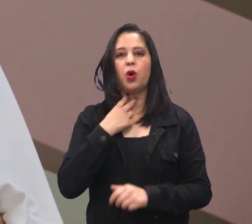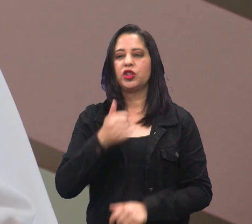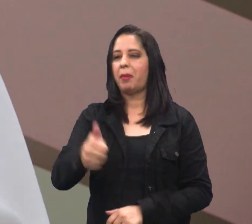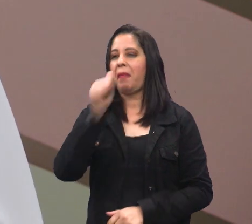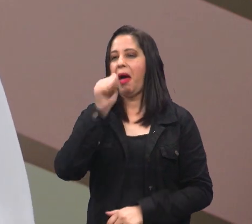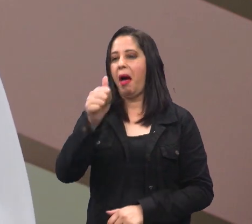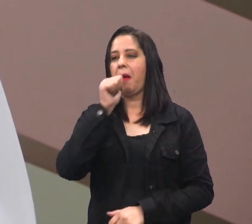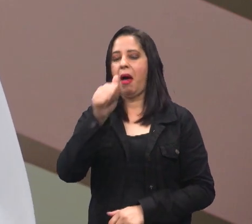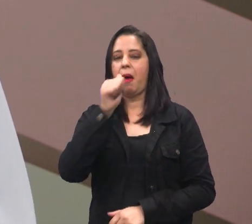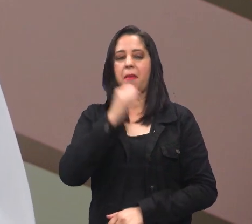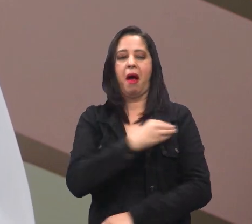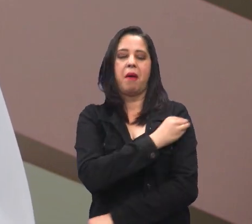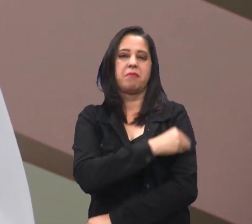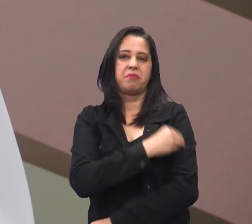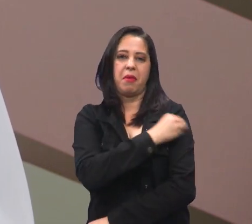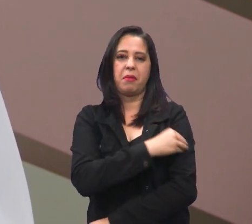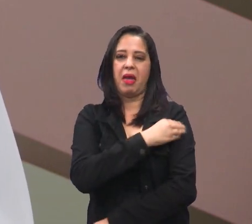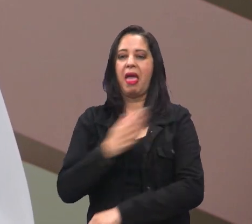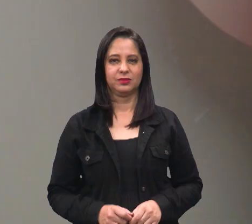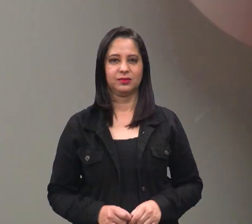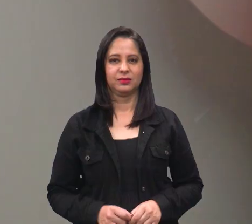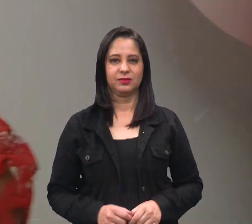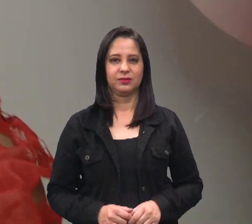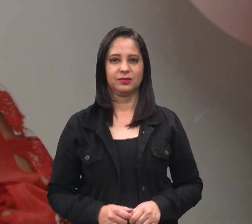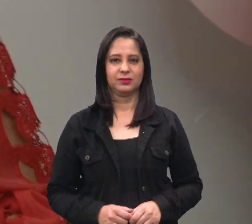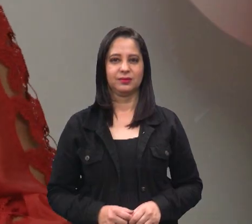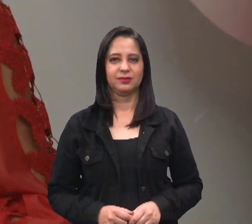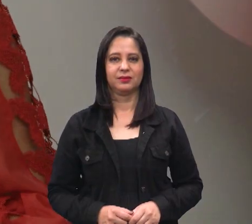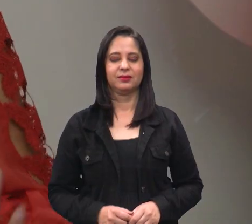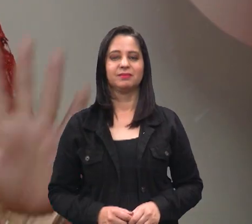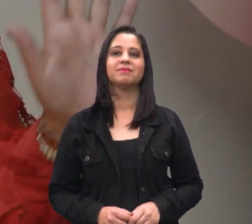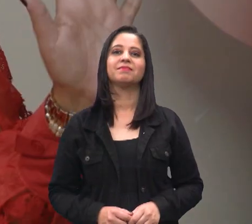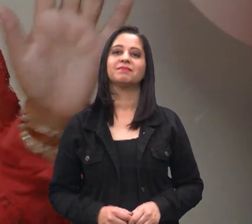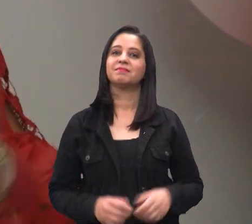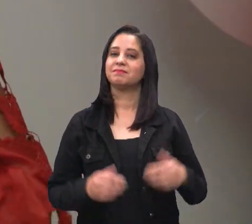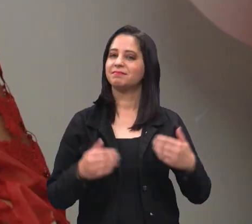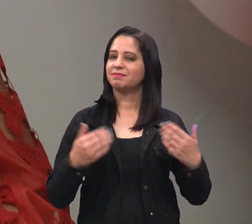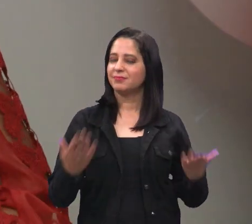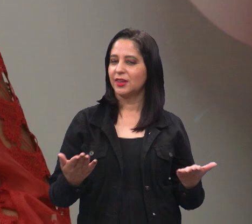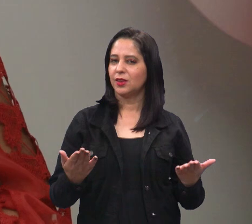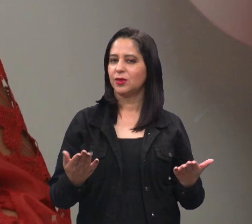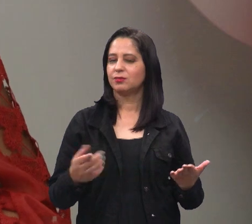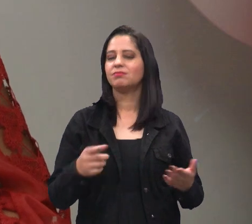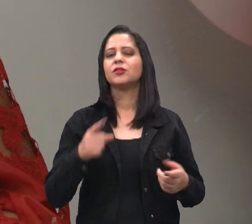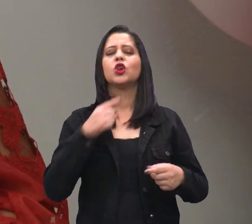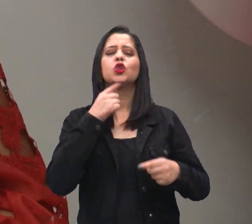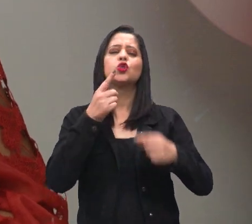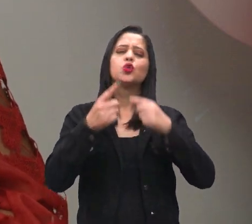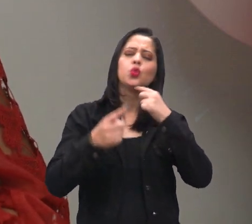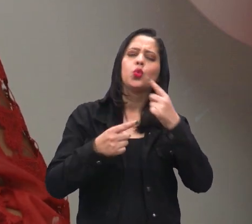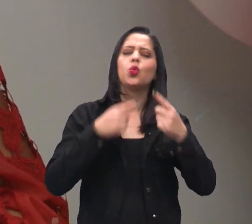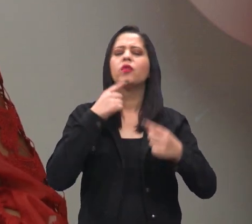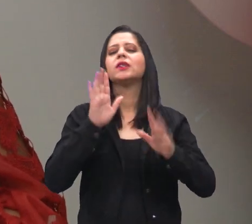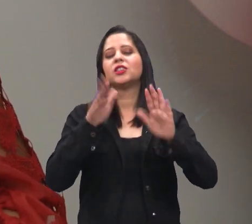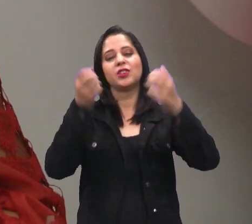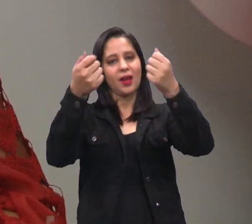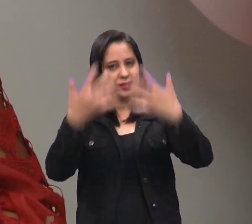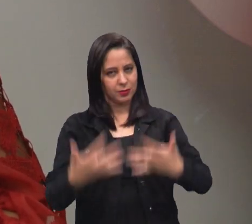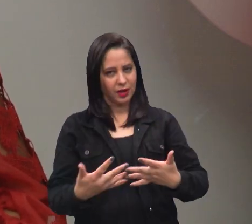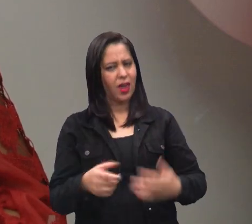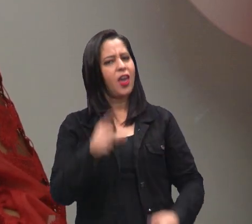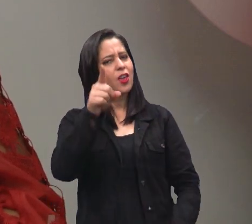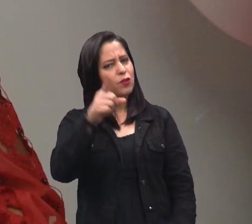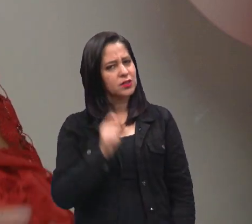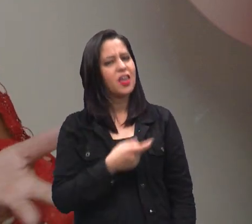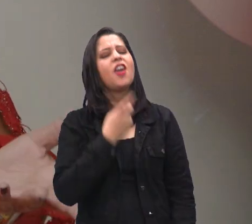é um gesto de amor realmente que salva vidas. Bom, todas as dúvidas esclarecidas. E aí, ficou com vontade de